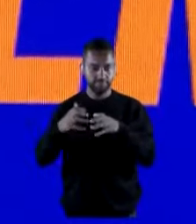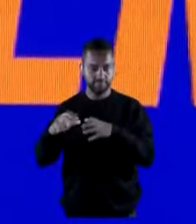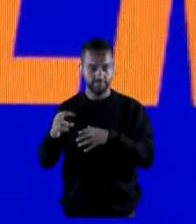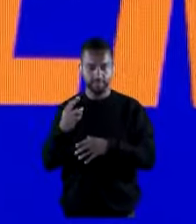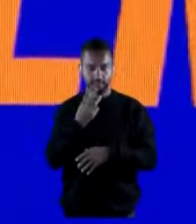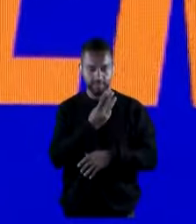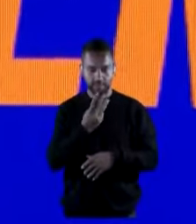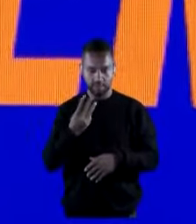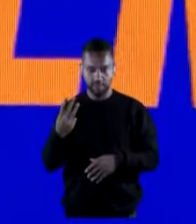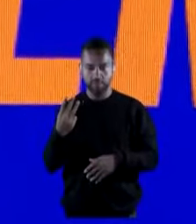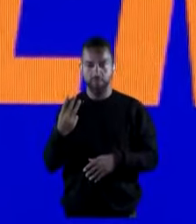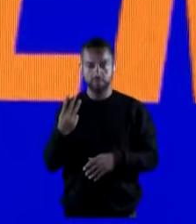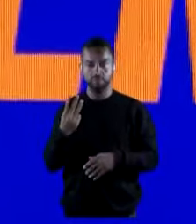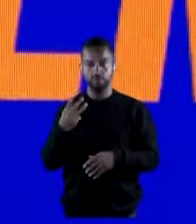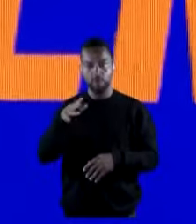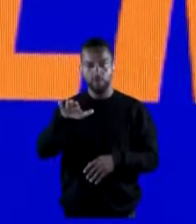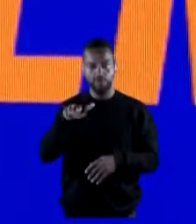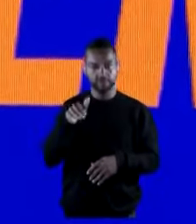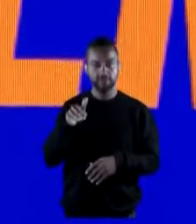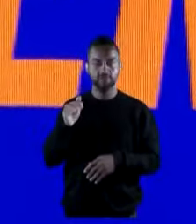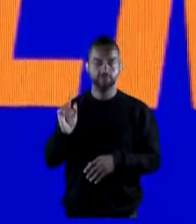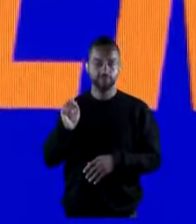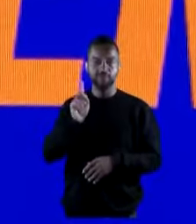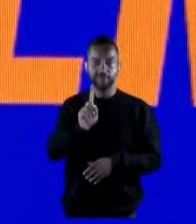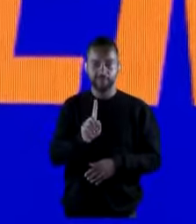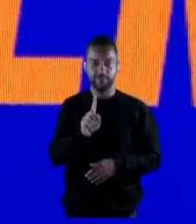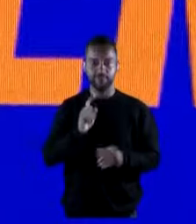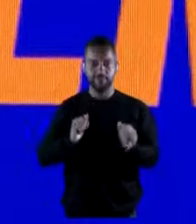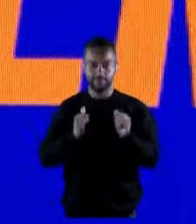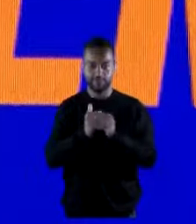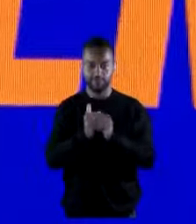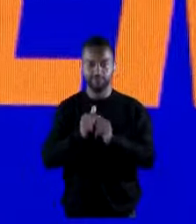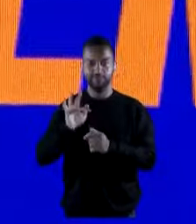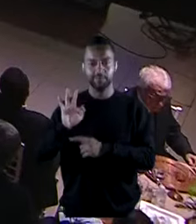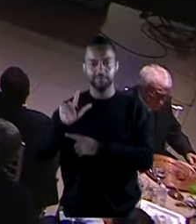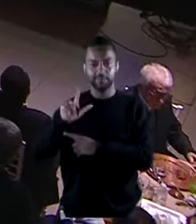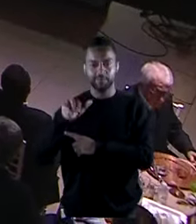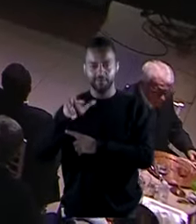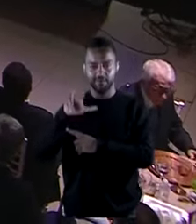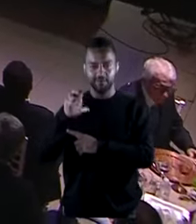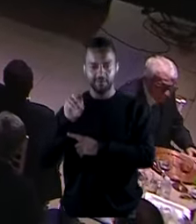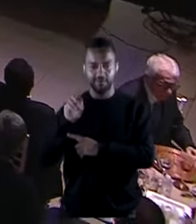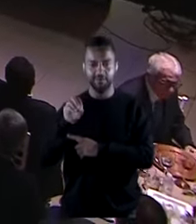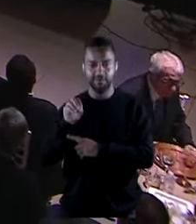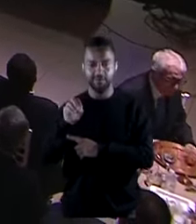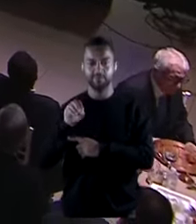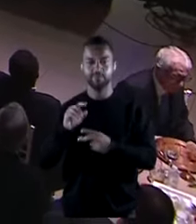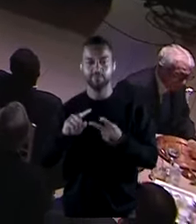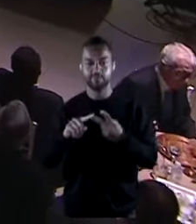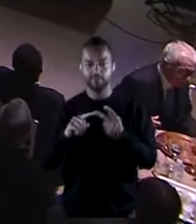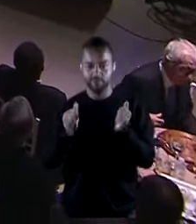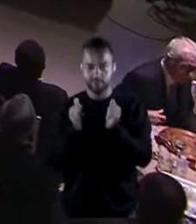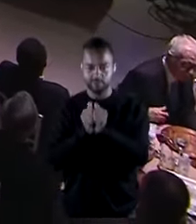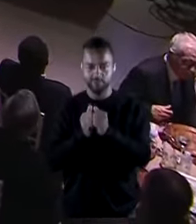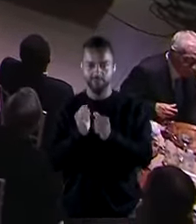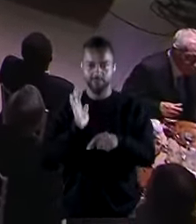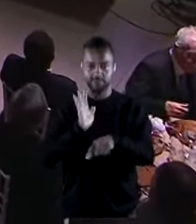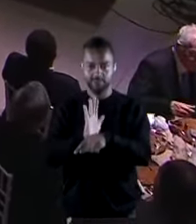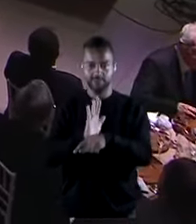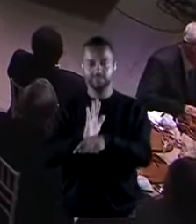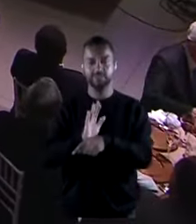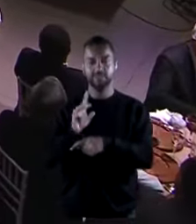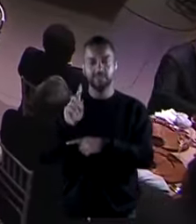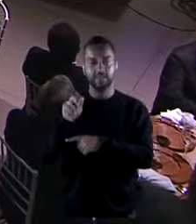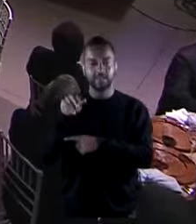vir até o palco para receber os seus troféus. Eles são Flávio Rodrigues de Souza e os assistentes Danilo Maniz